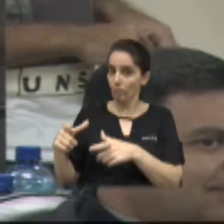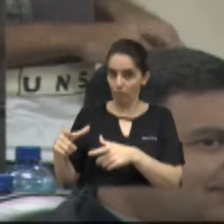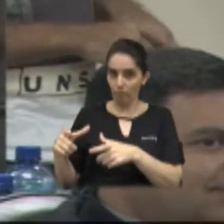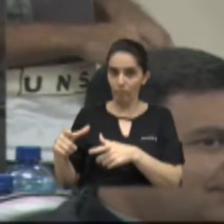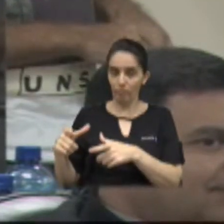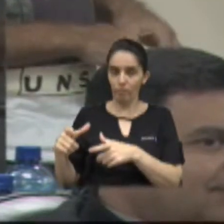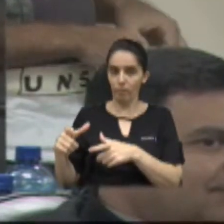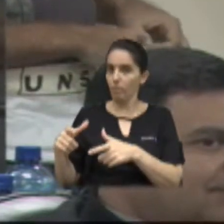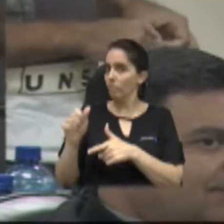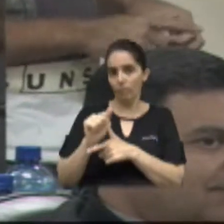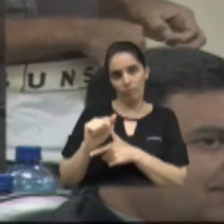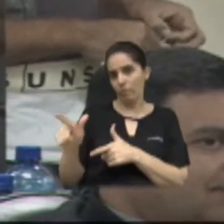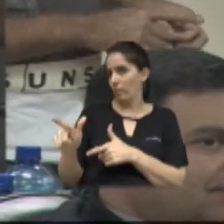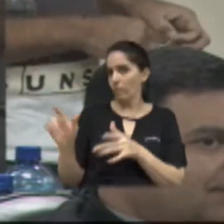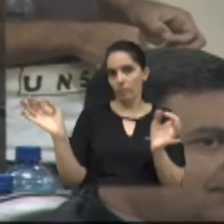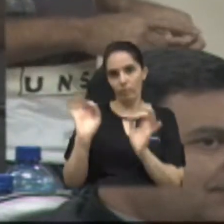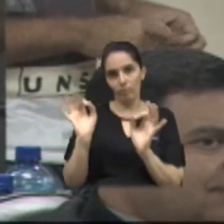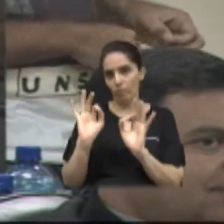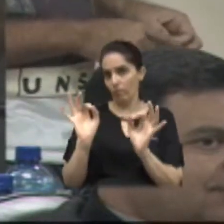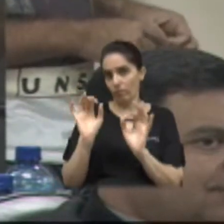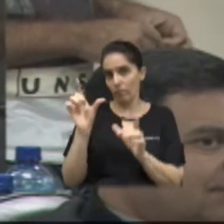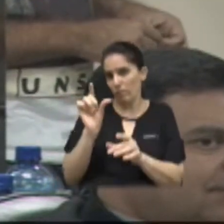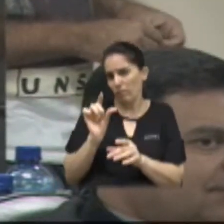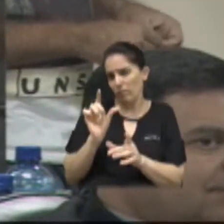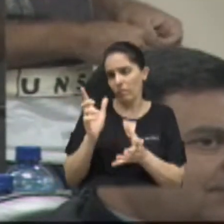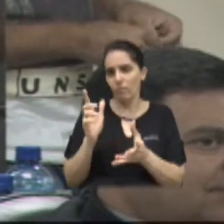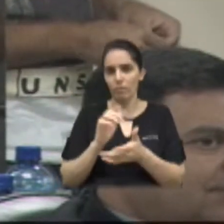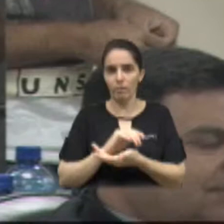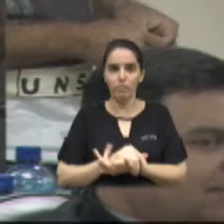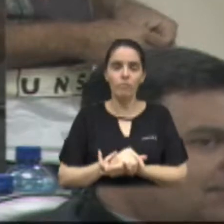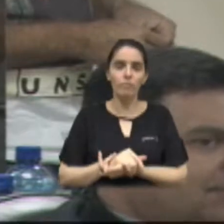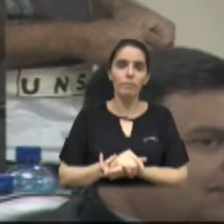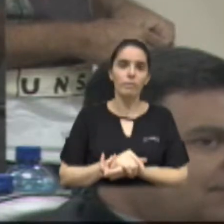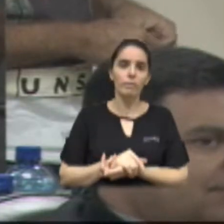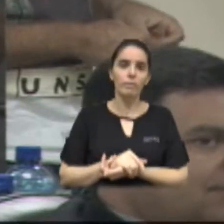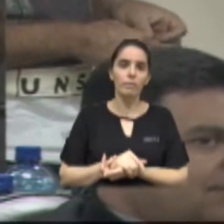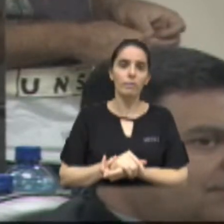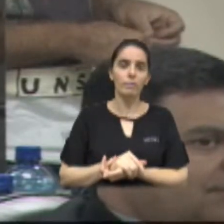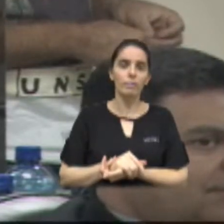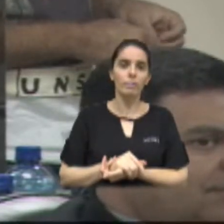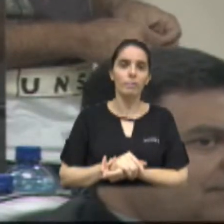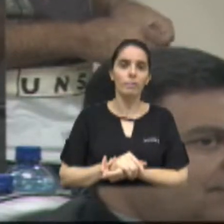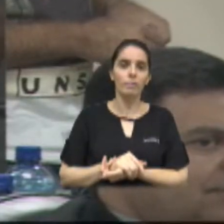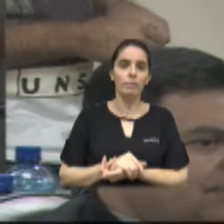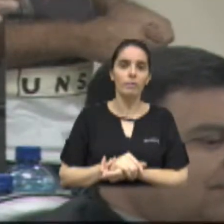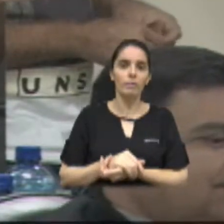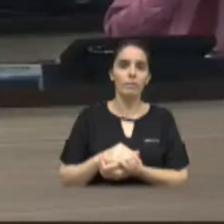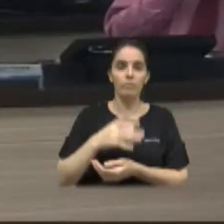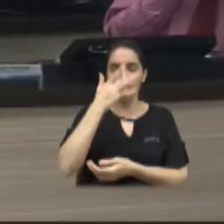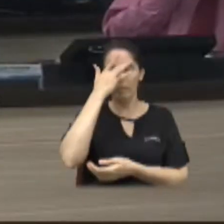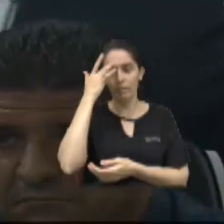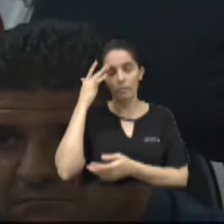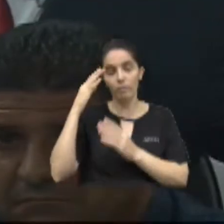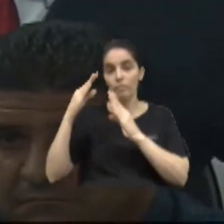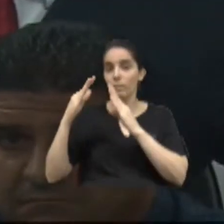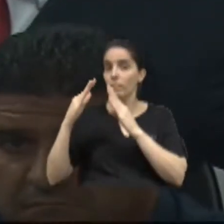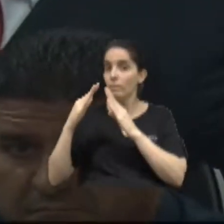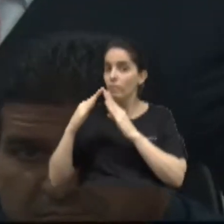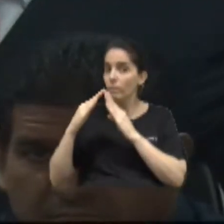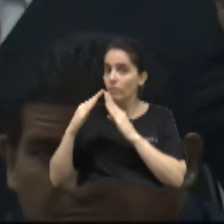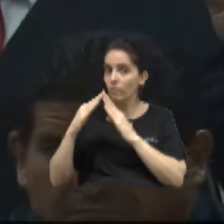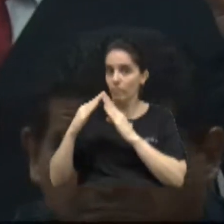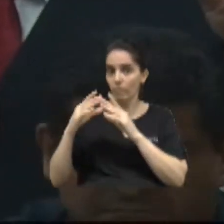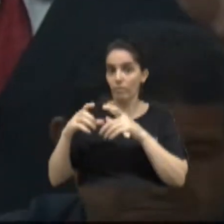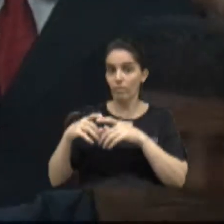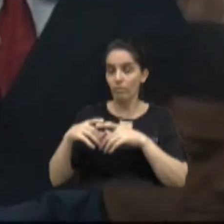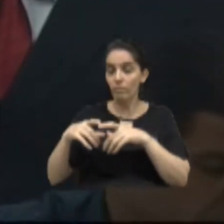poucos têm ali, que alugam como chácaras. É mais moradores antigos ali nos frades, a